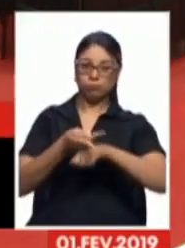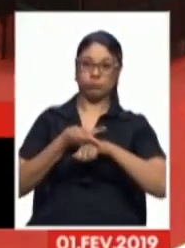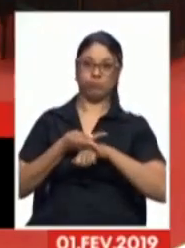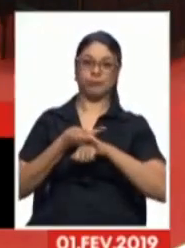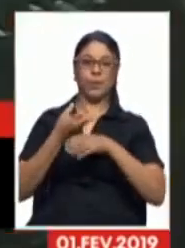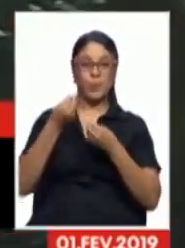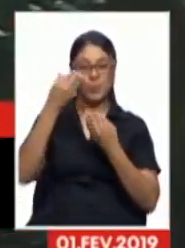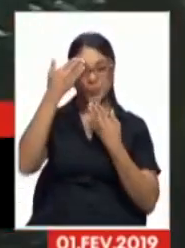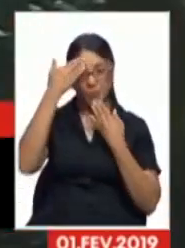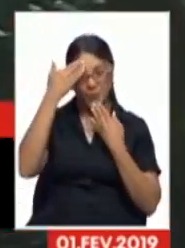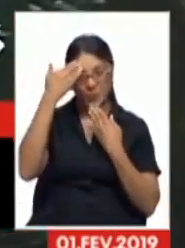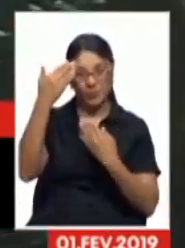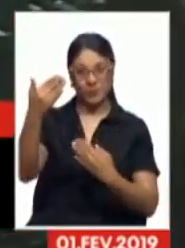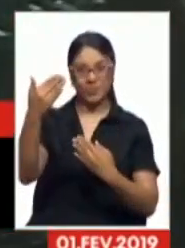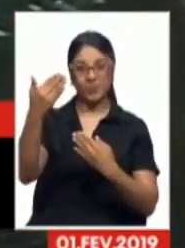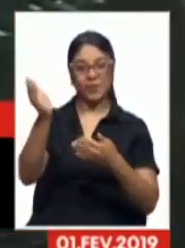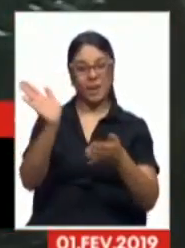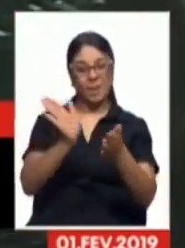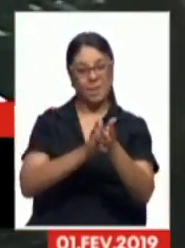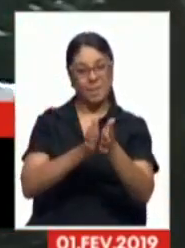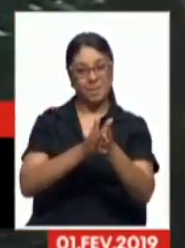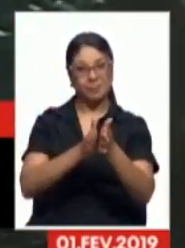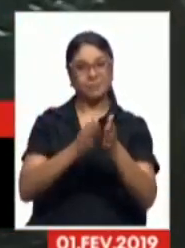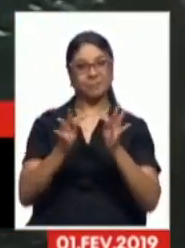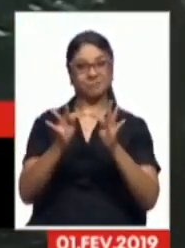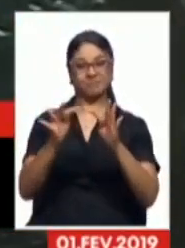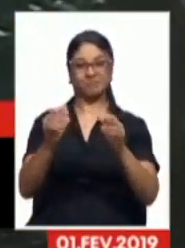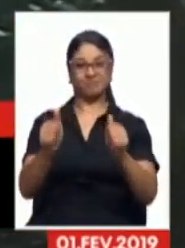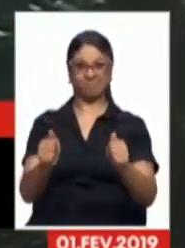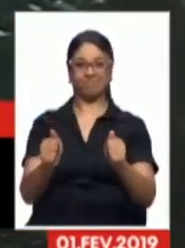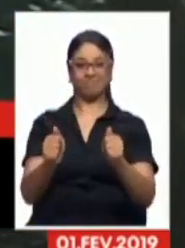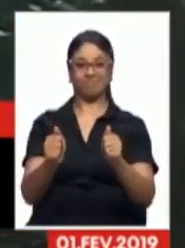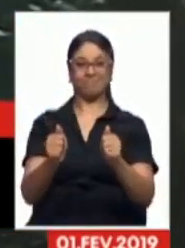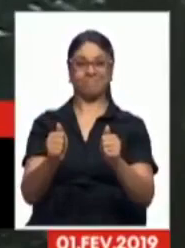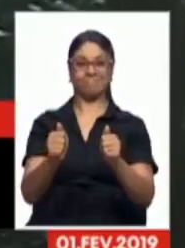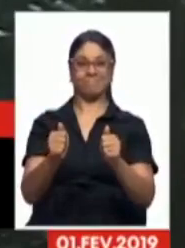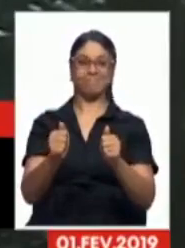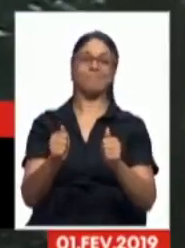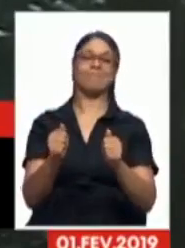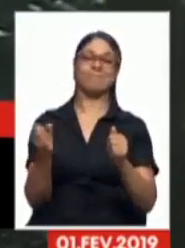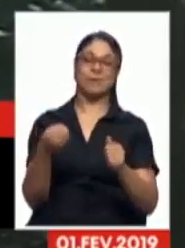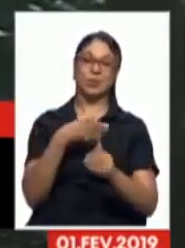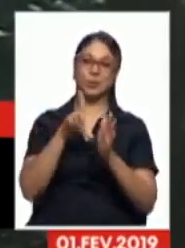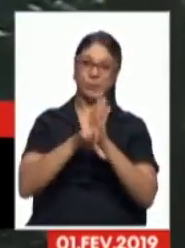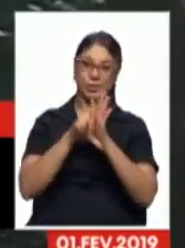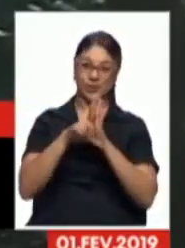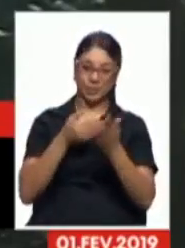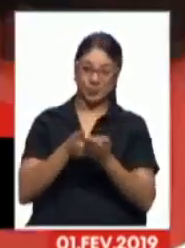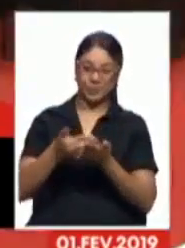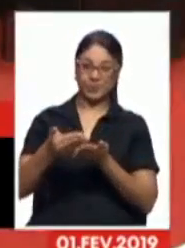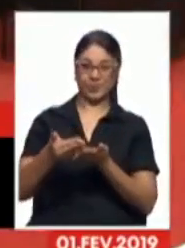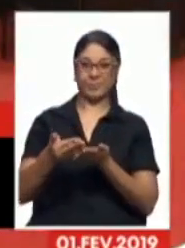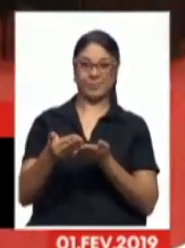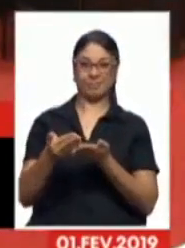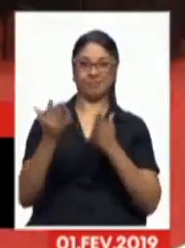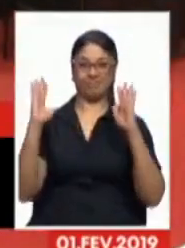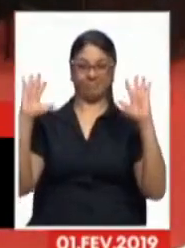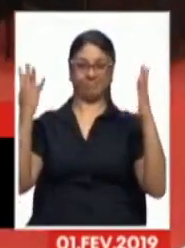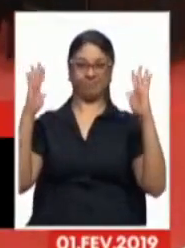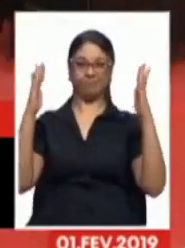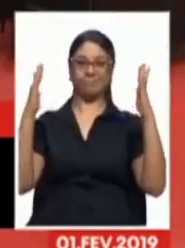Muito obrigado e parabéns a todos nesta nova legislatura que se inicia.